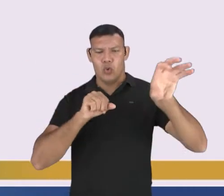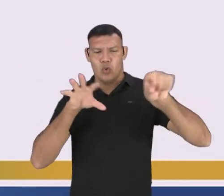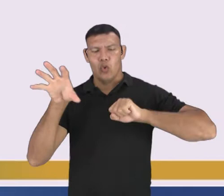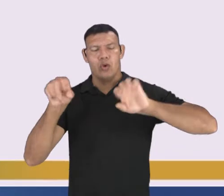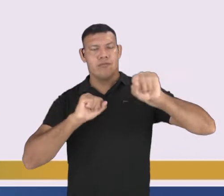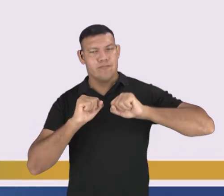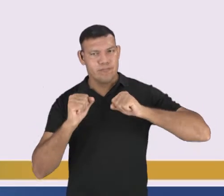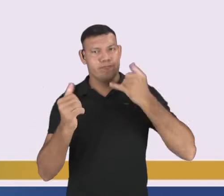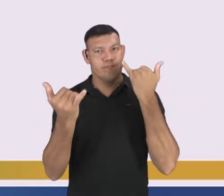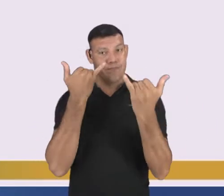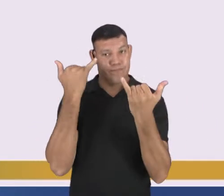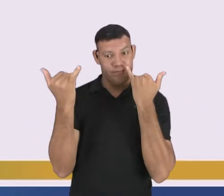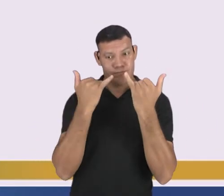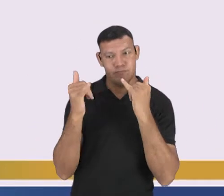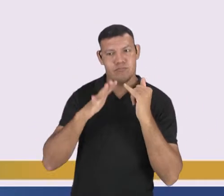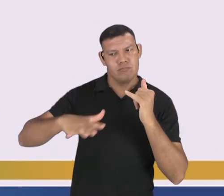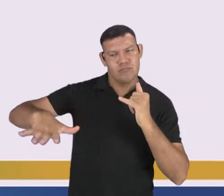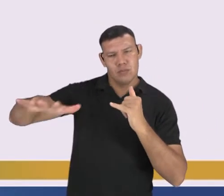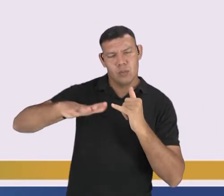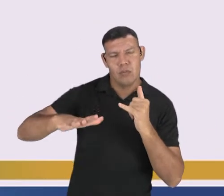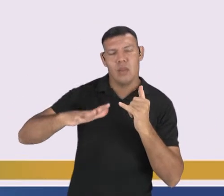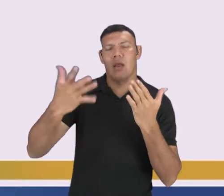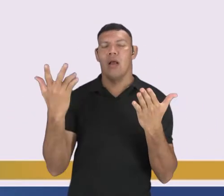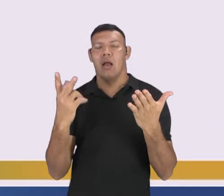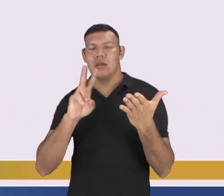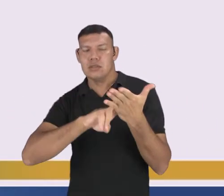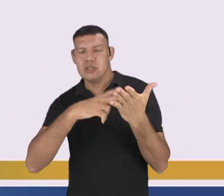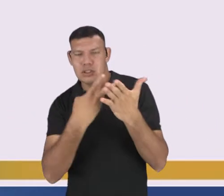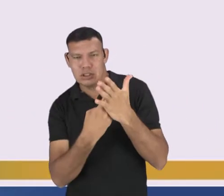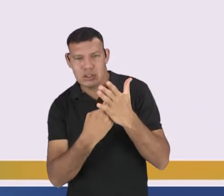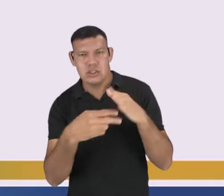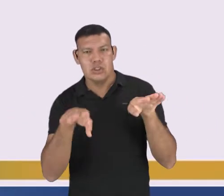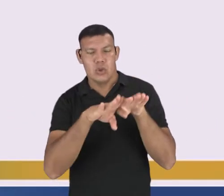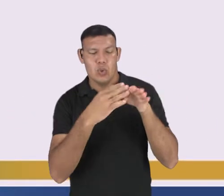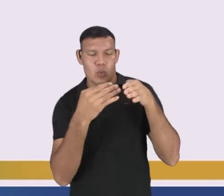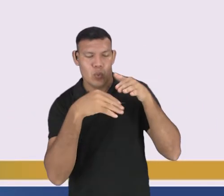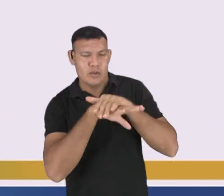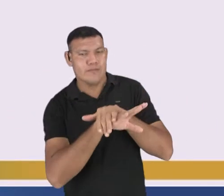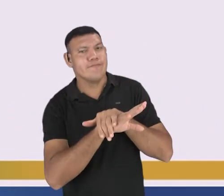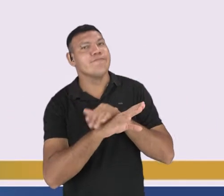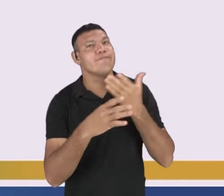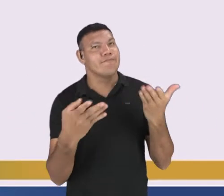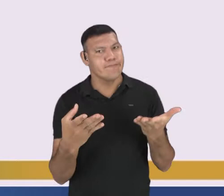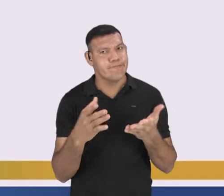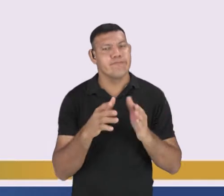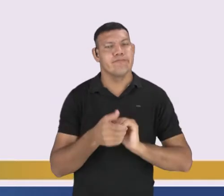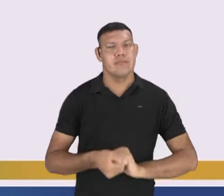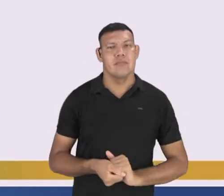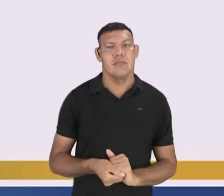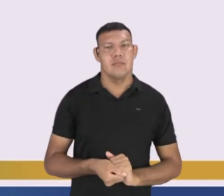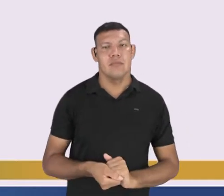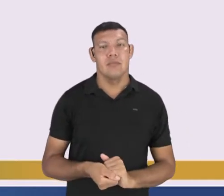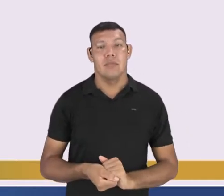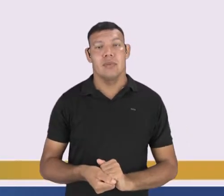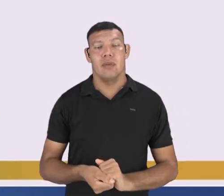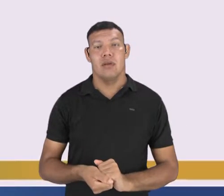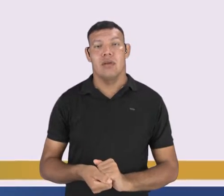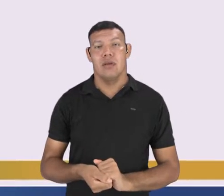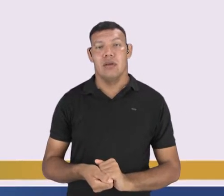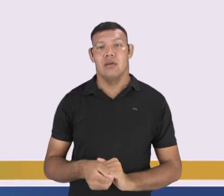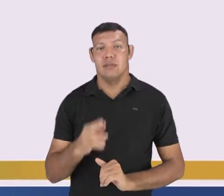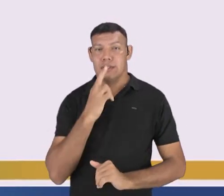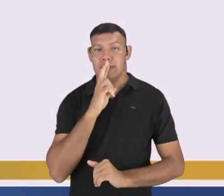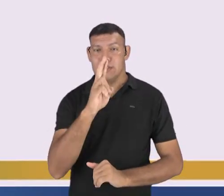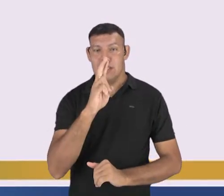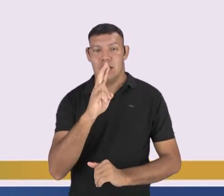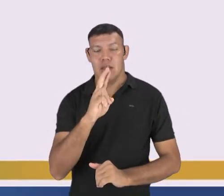do ambiente, interpretá-los e arquivá-los. Consequentemente, devido a essa resposta